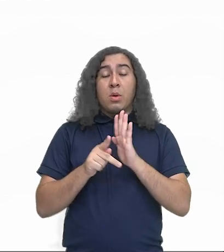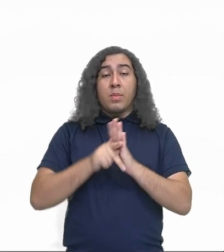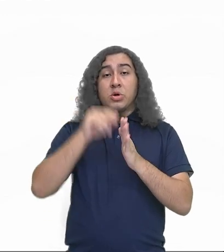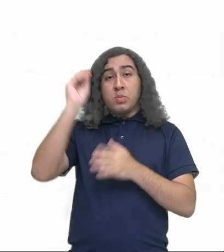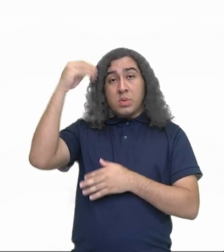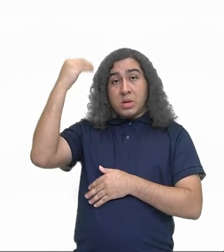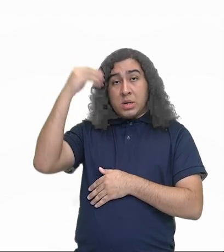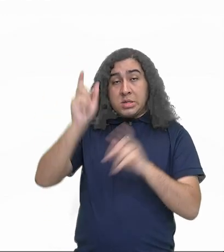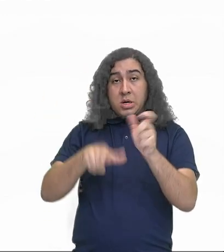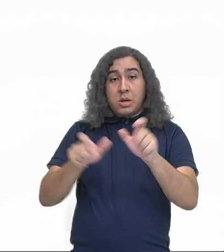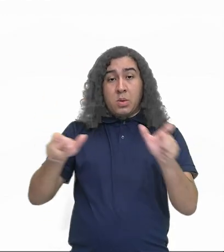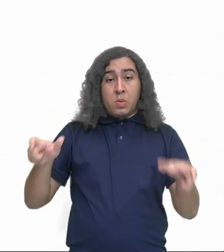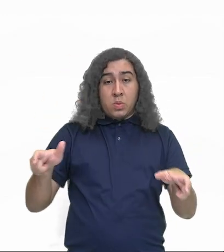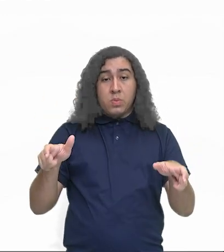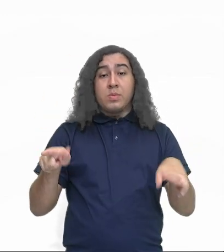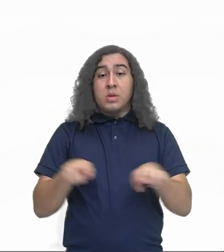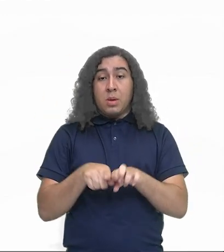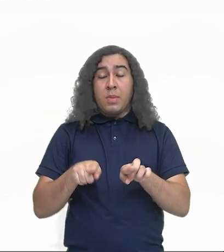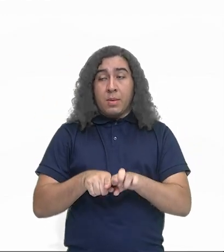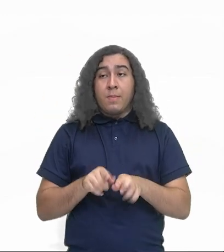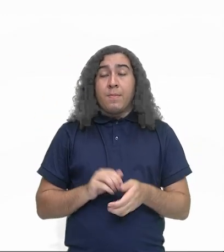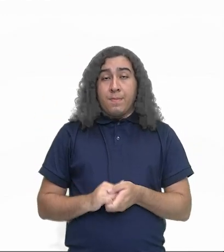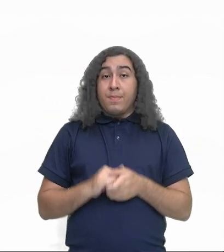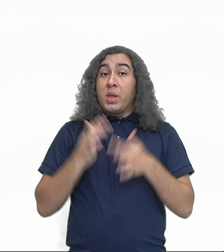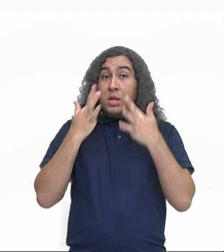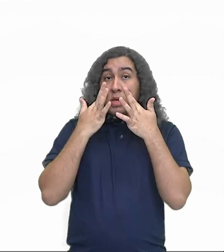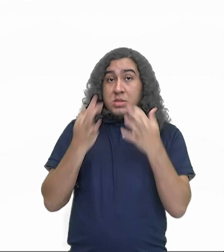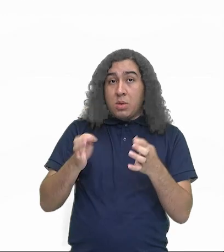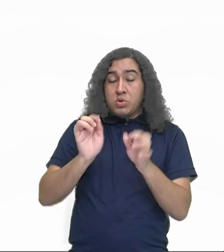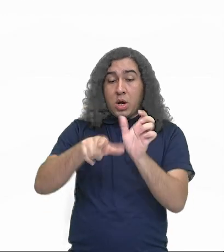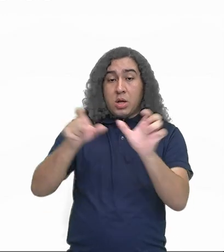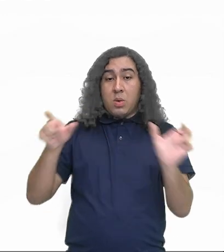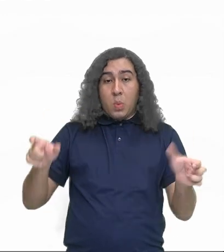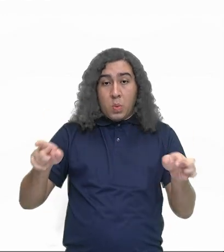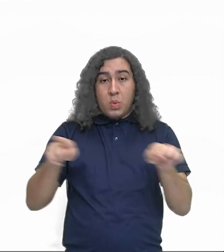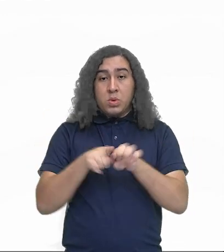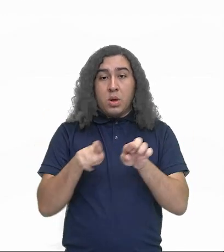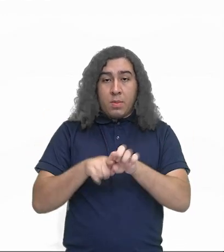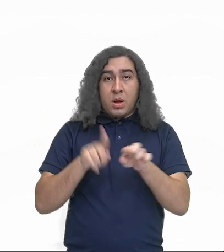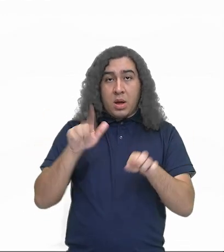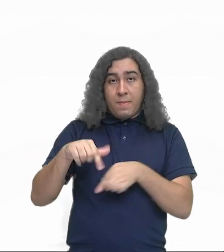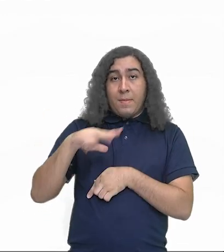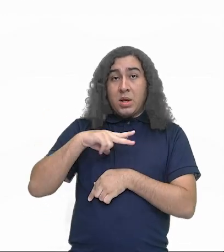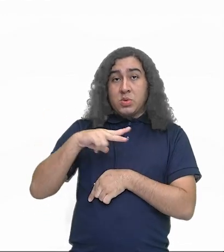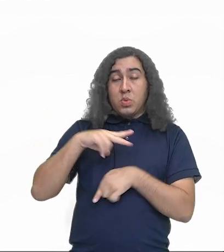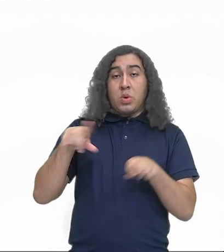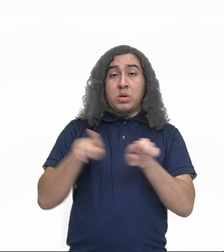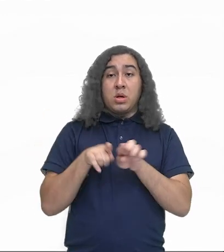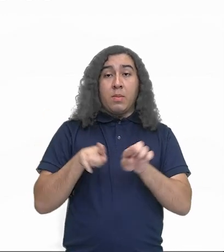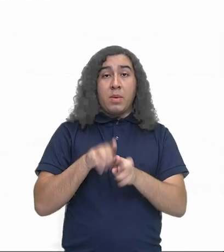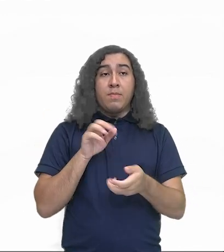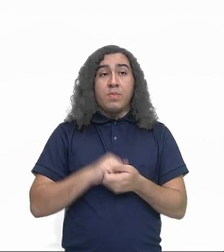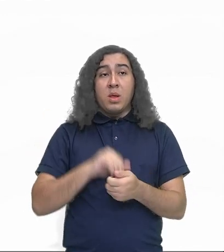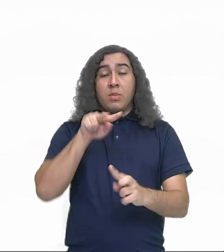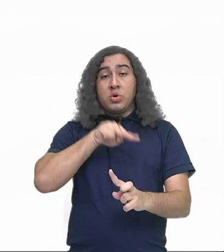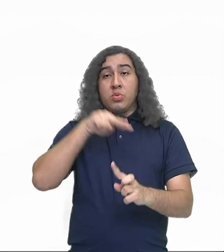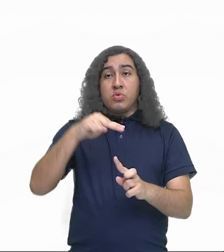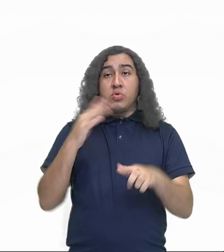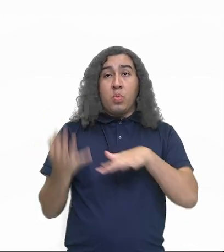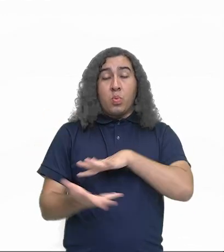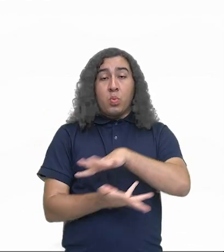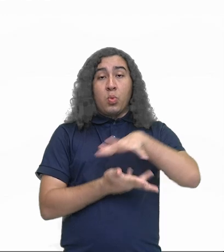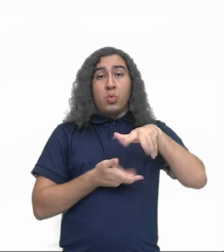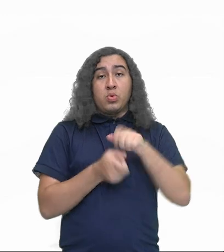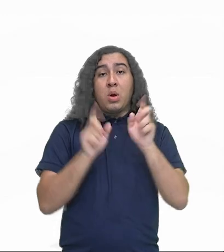experiência individual, vejam bem, a experiência de cada um, a individual e a visão de mundo, que